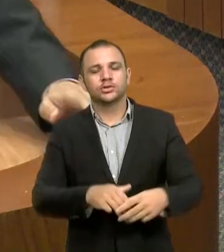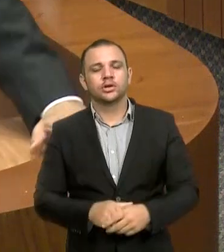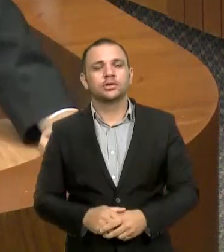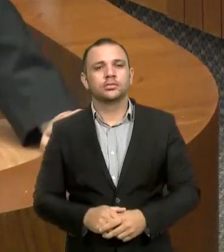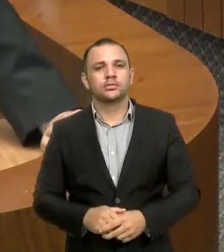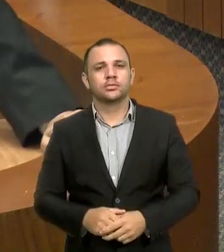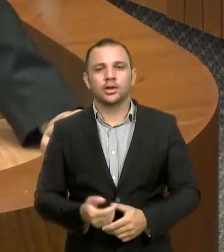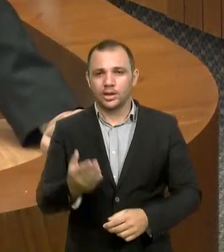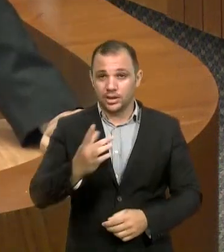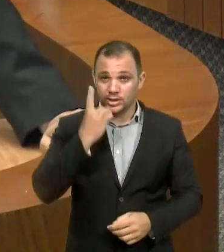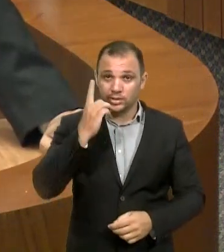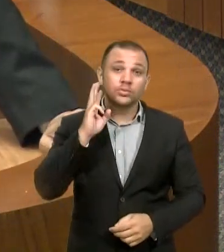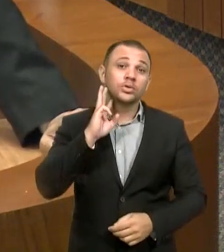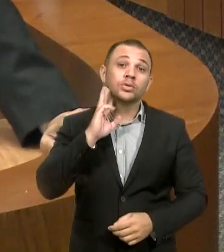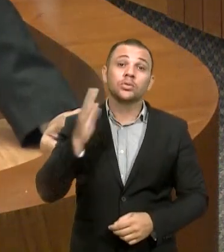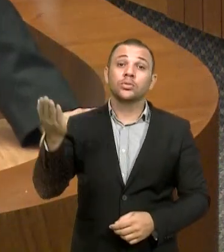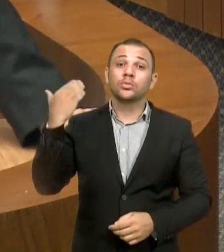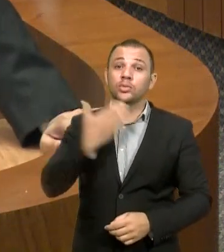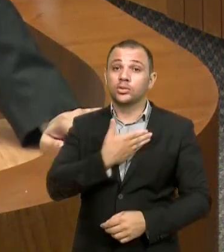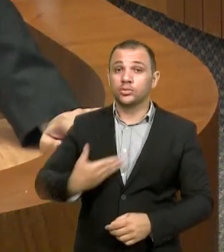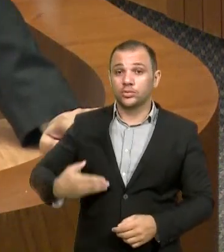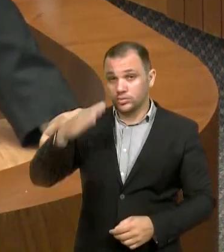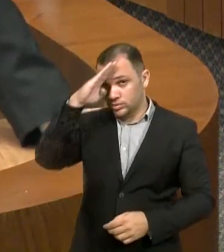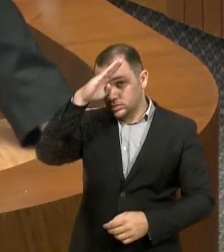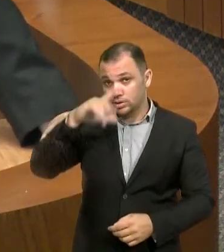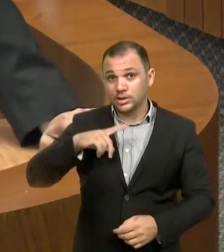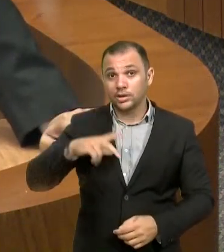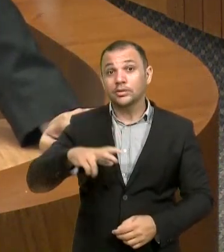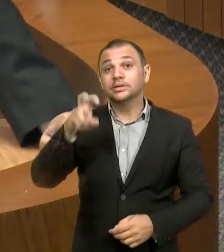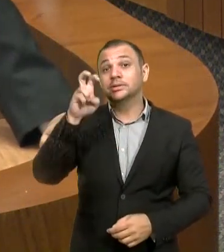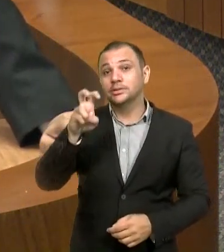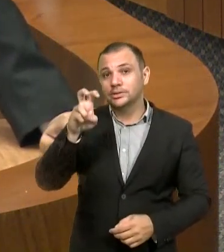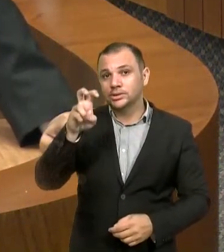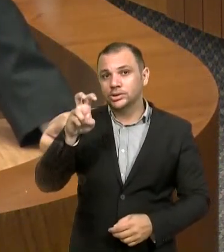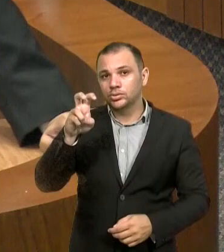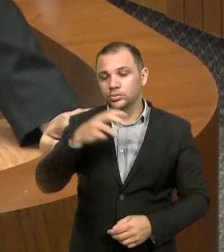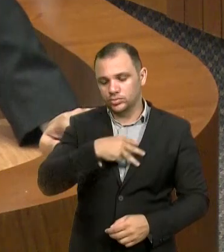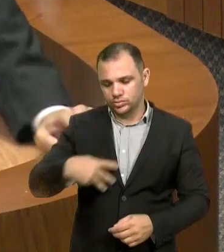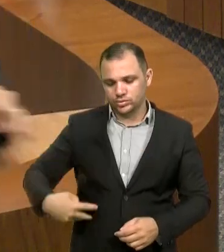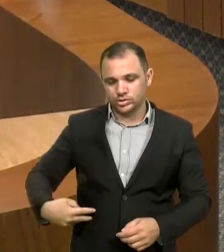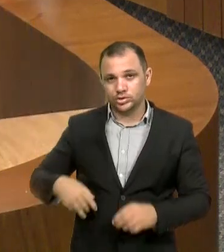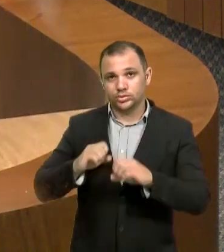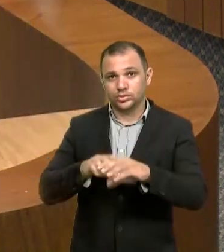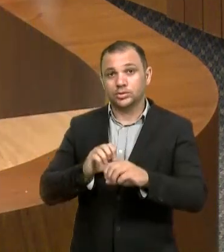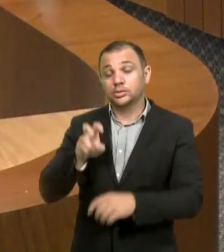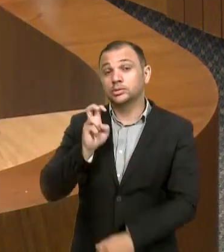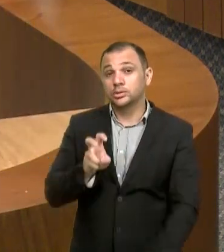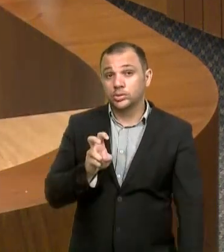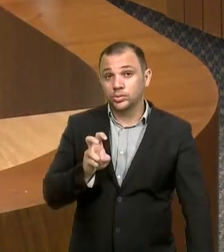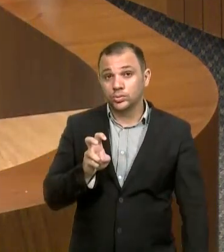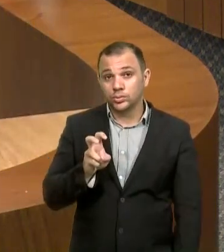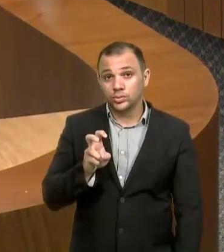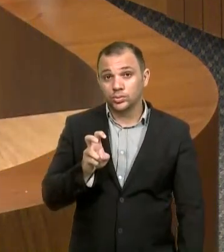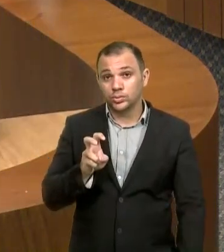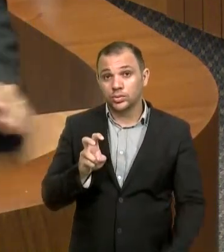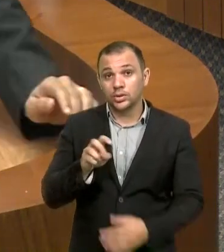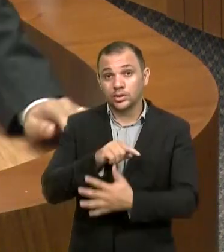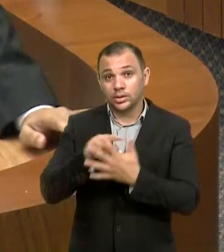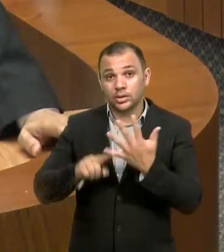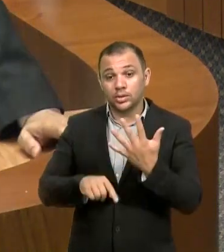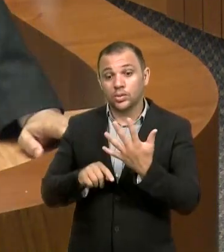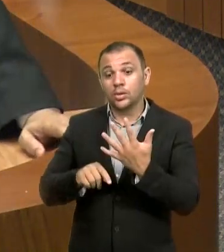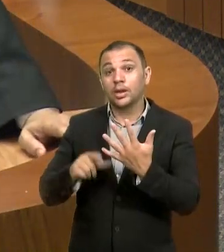no governo Bolsonaro foram 5 ministros da educação. 5. Um deles, inclusive, preso